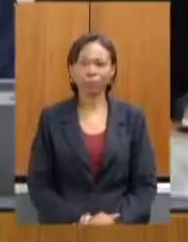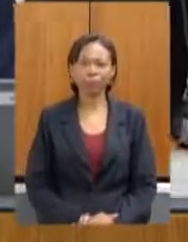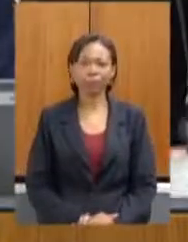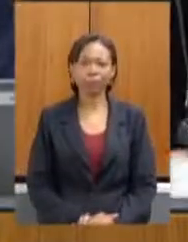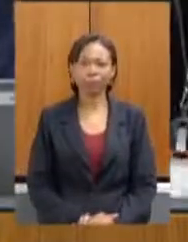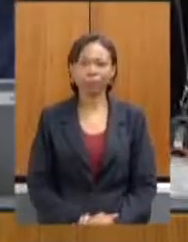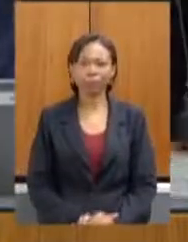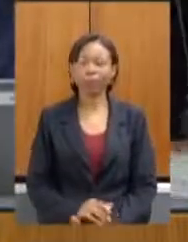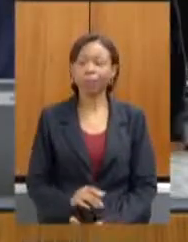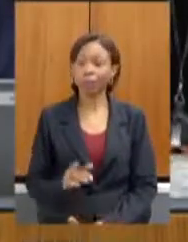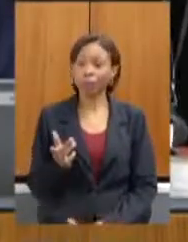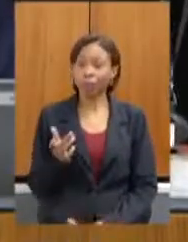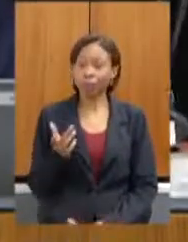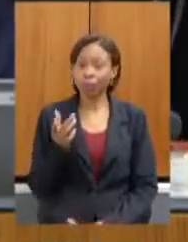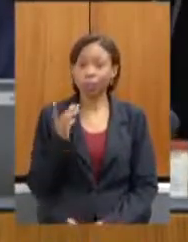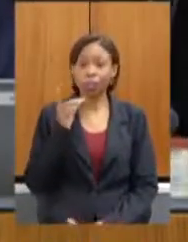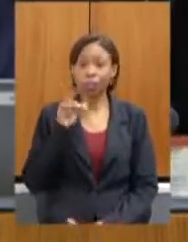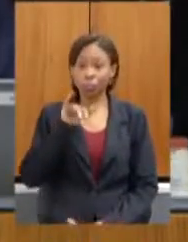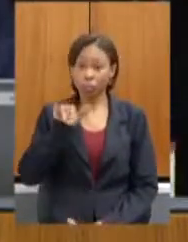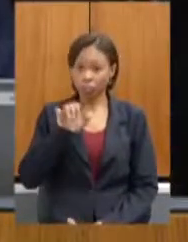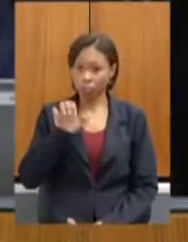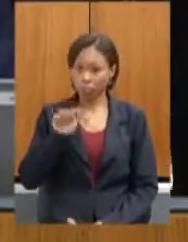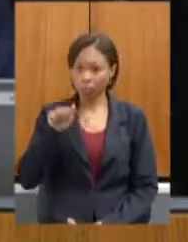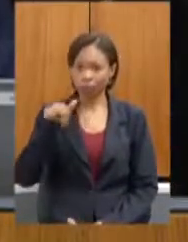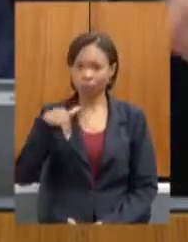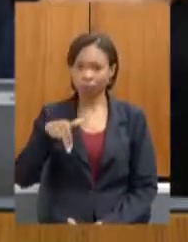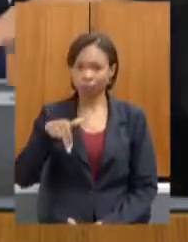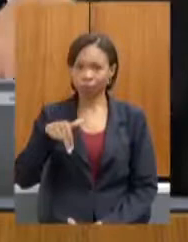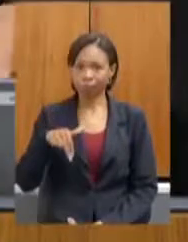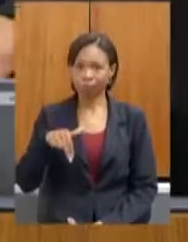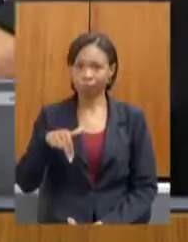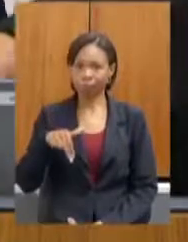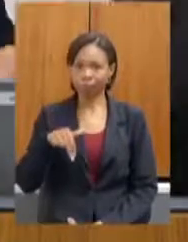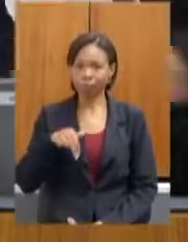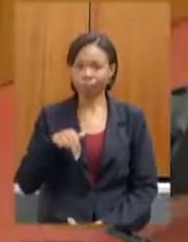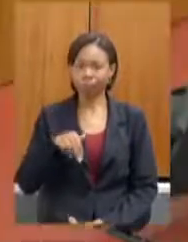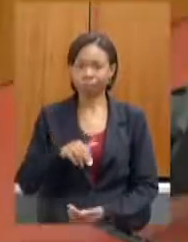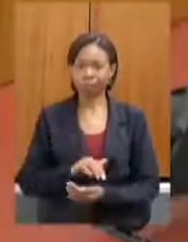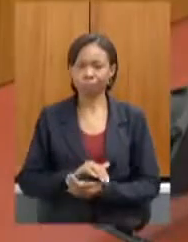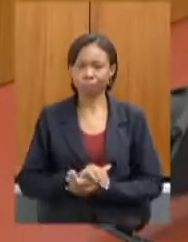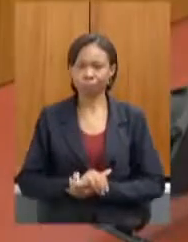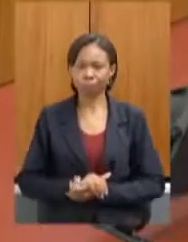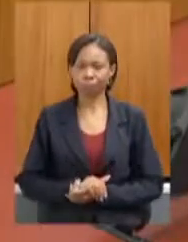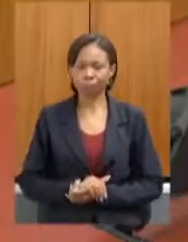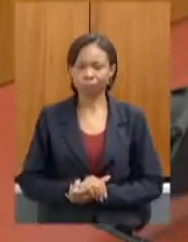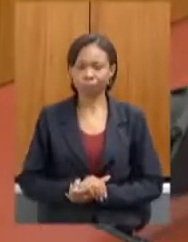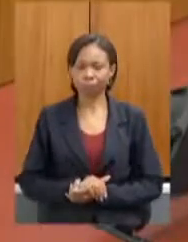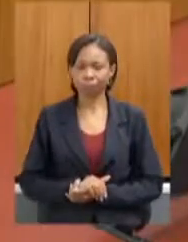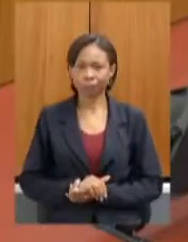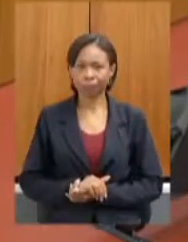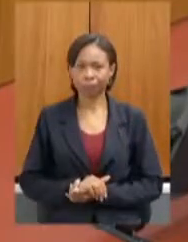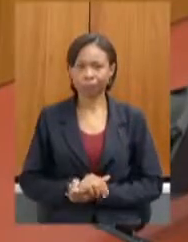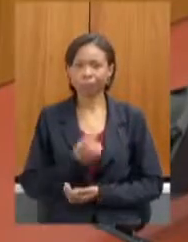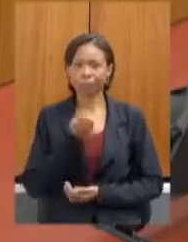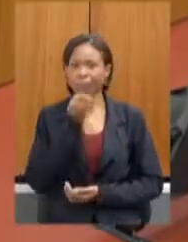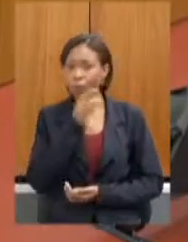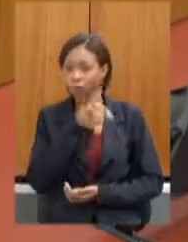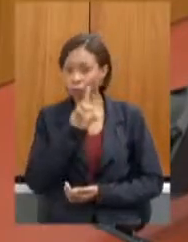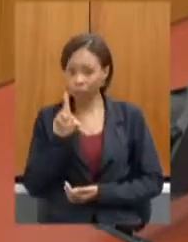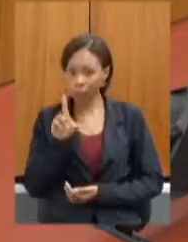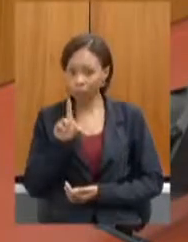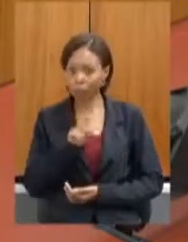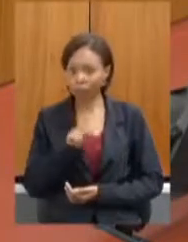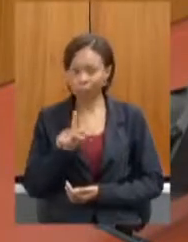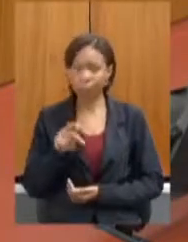o Dr Jean Dr Jean já Presidente